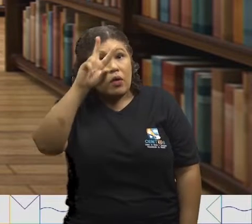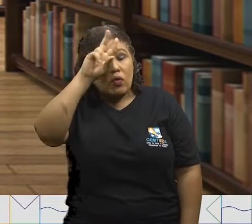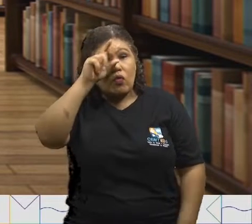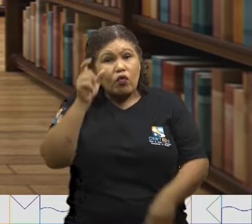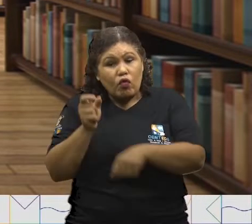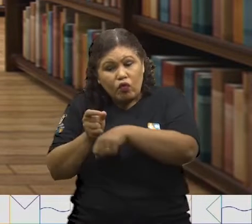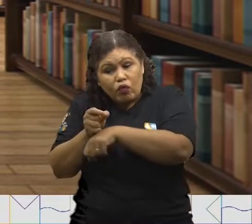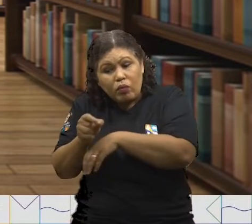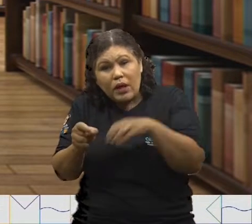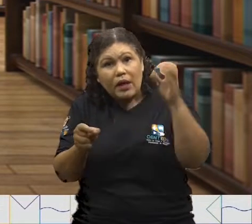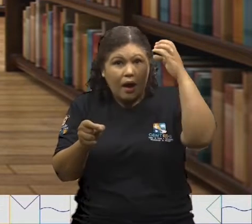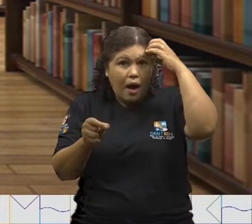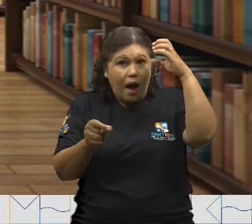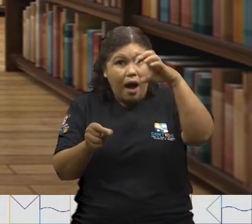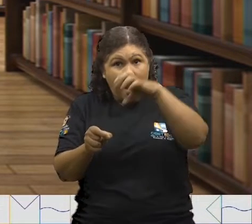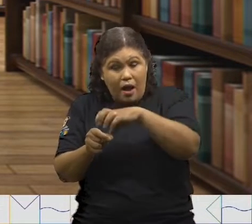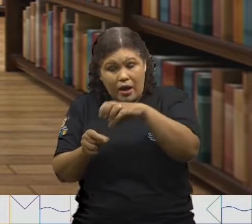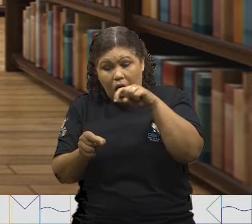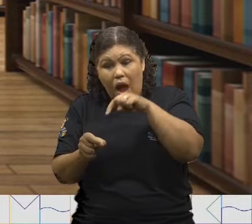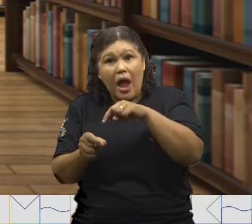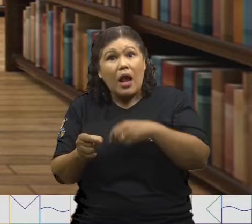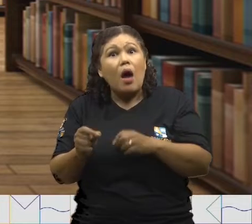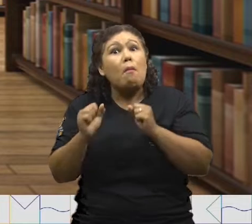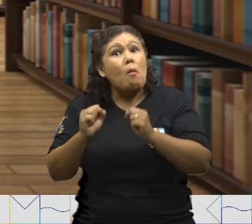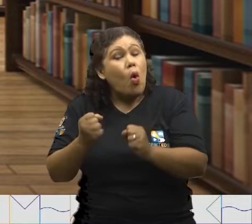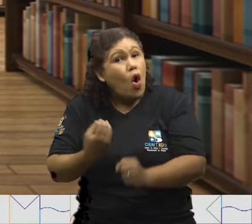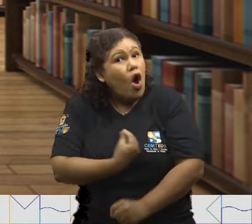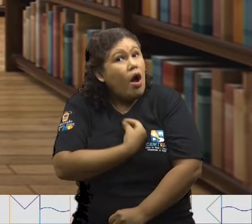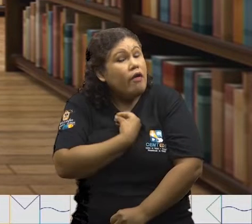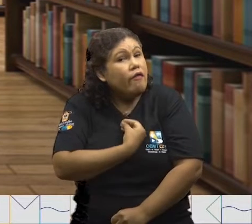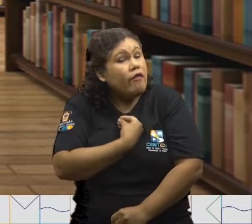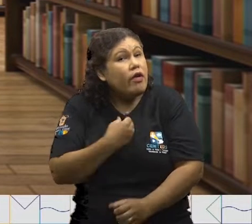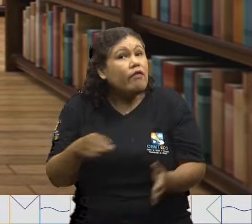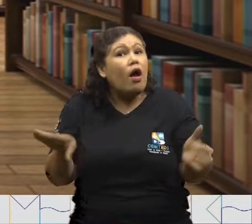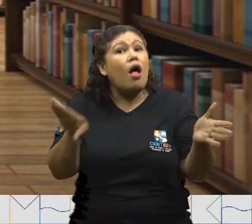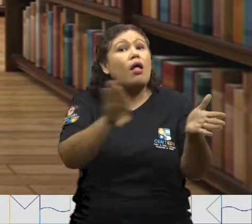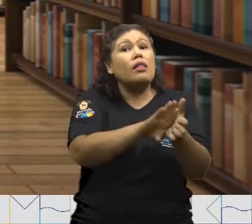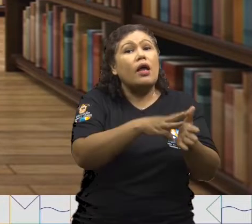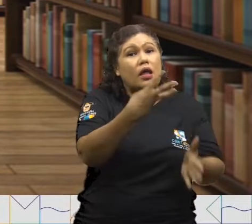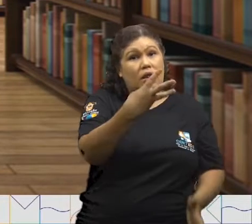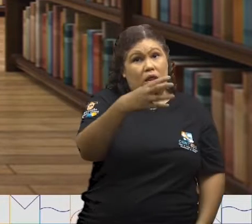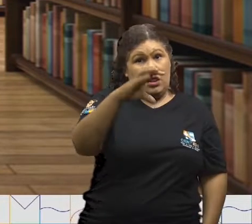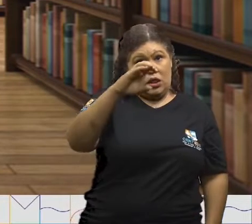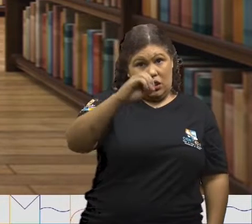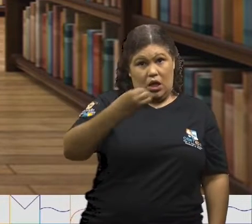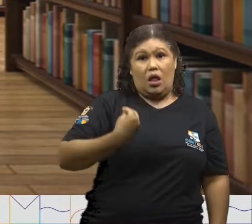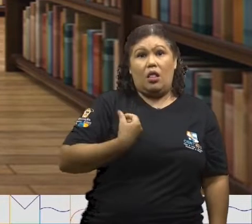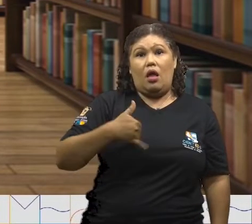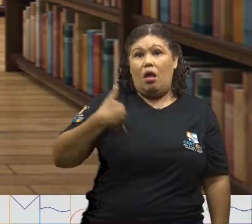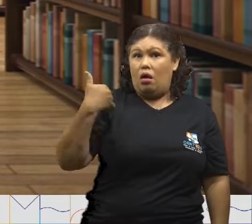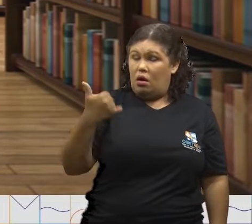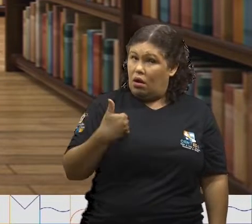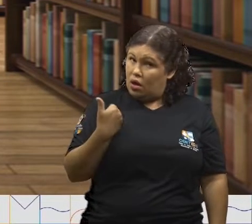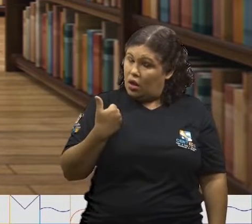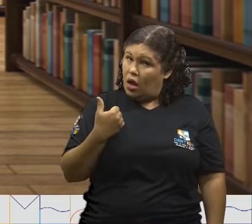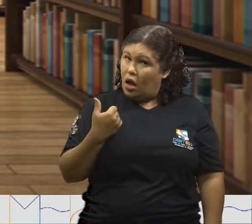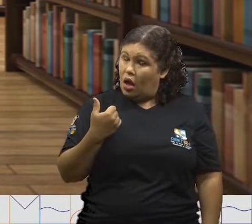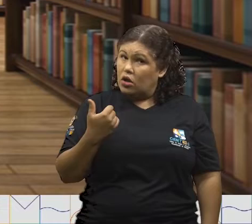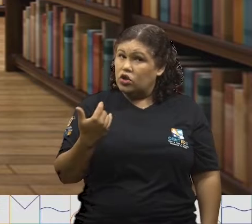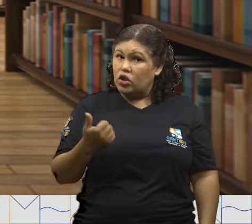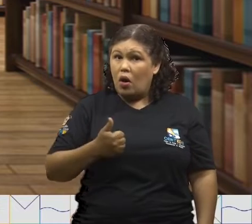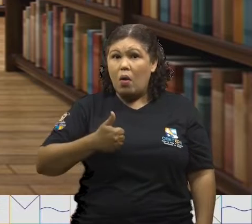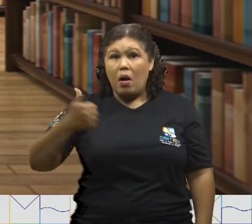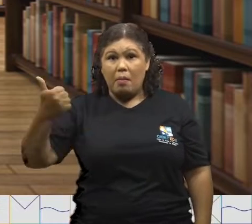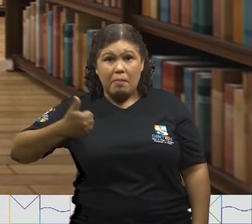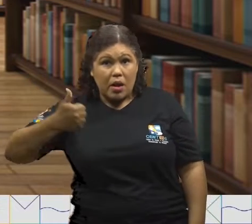formigas rainhas podem viver até 30 anos? Isto é, cerca de 100 vezes mais do que